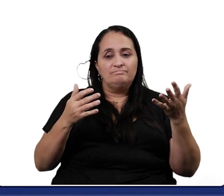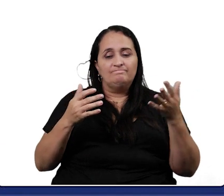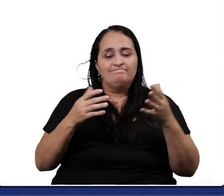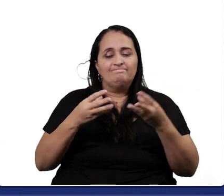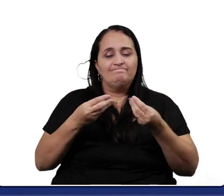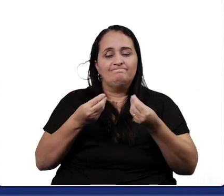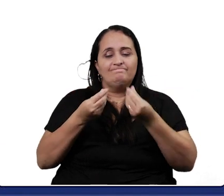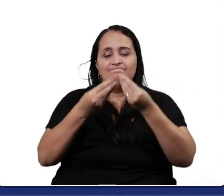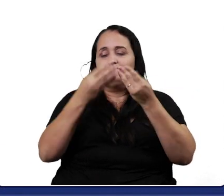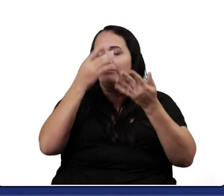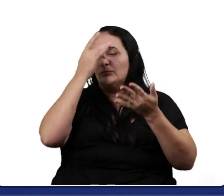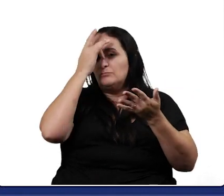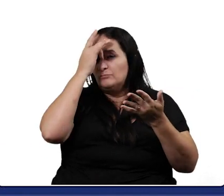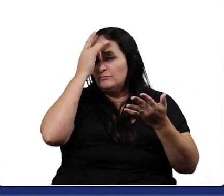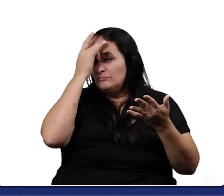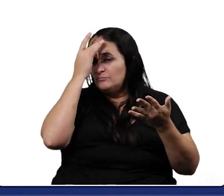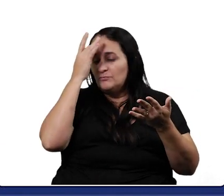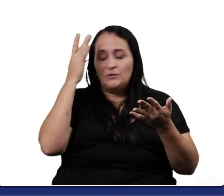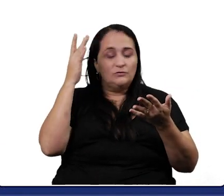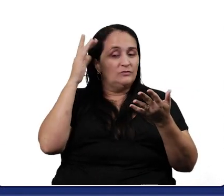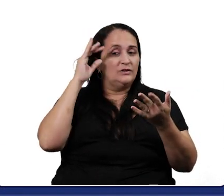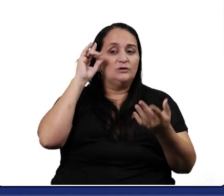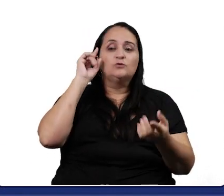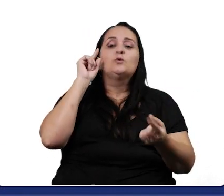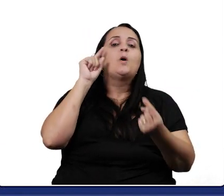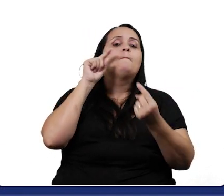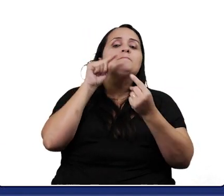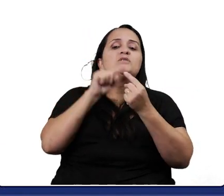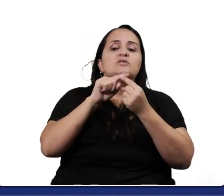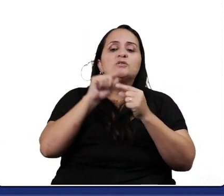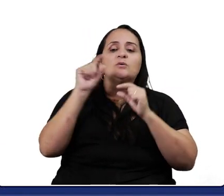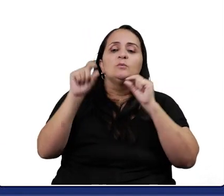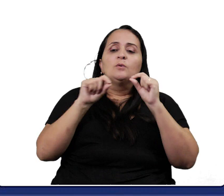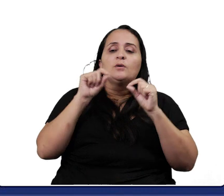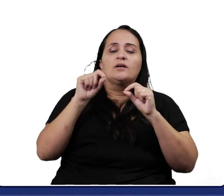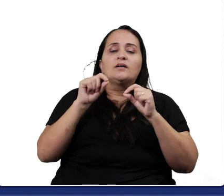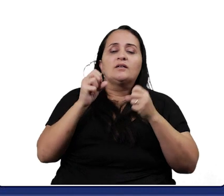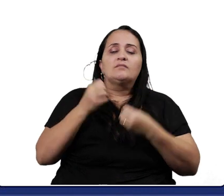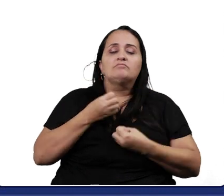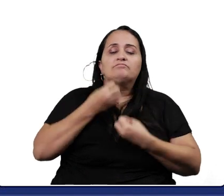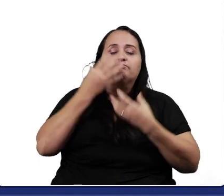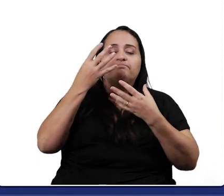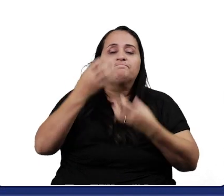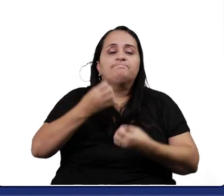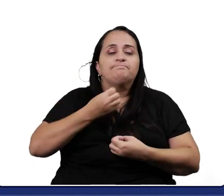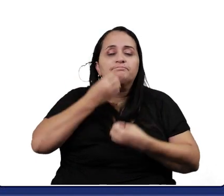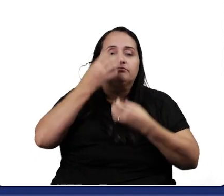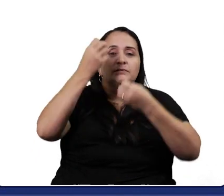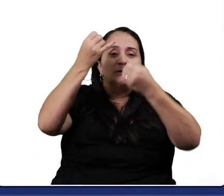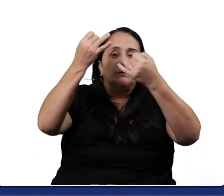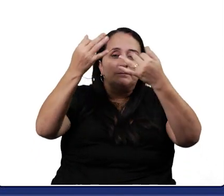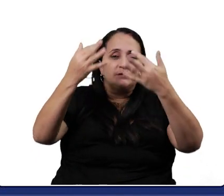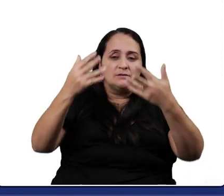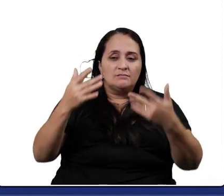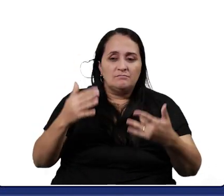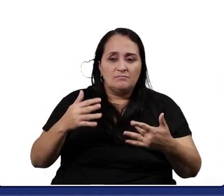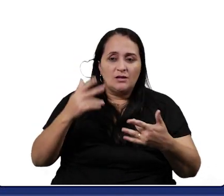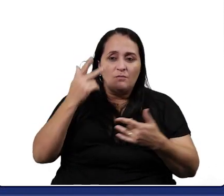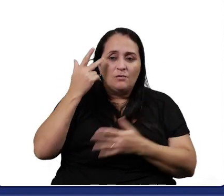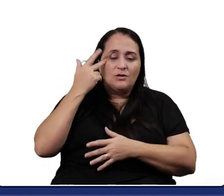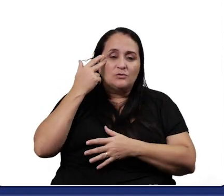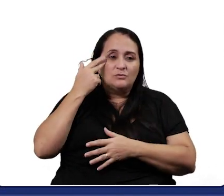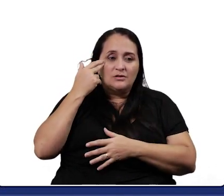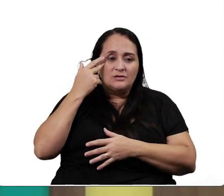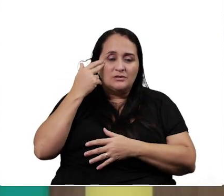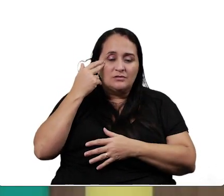foi muito fácil. O objetivo do texto da Dica Preciosa era narrar uma situação onde se vê o